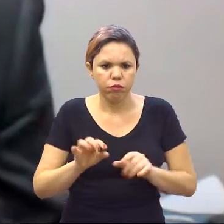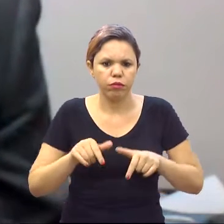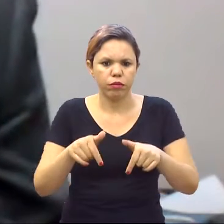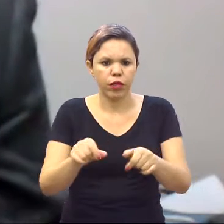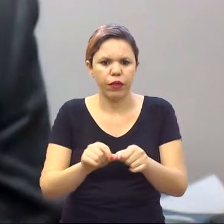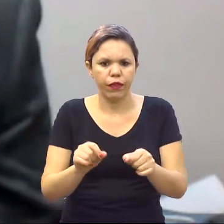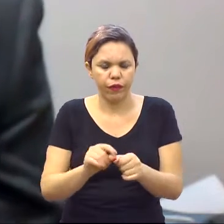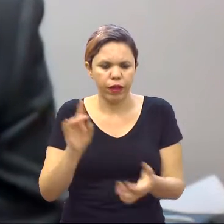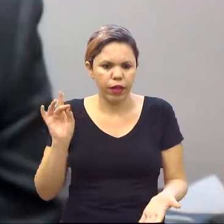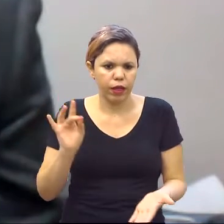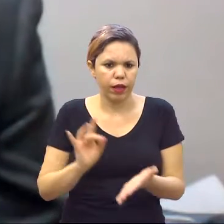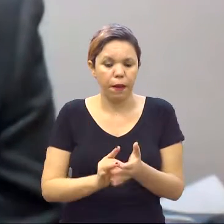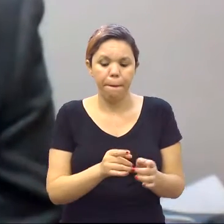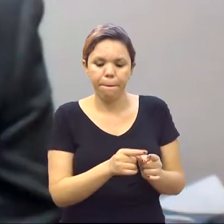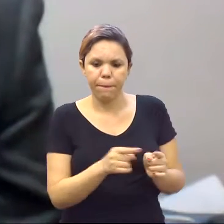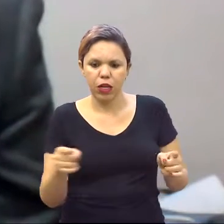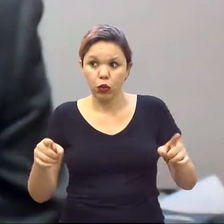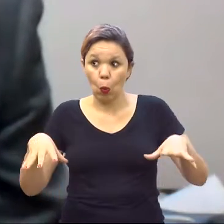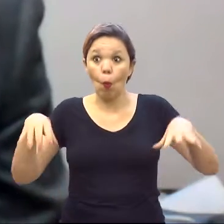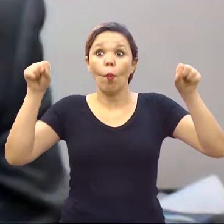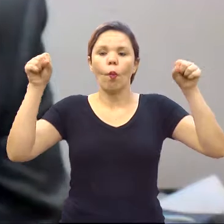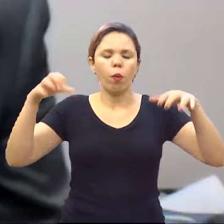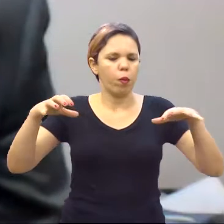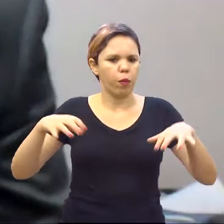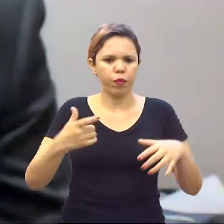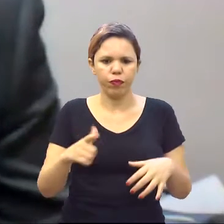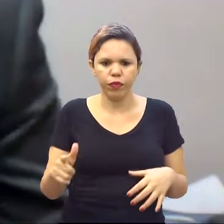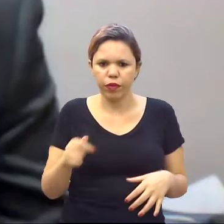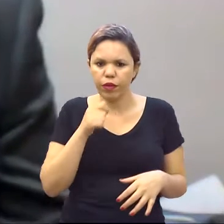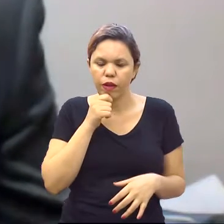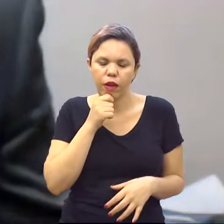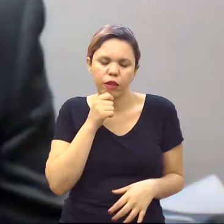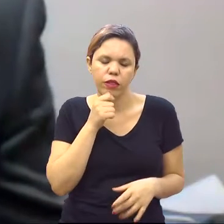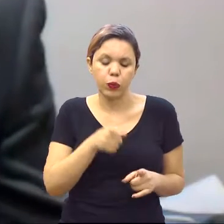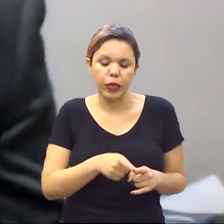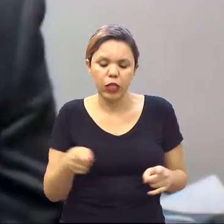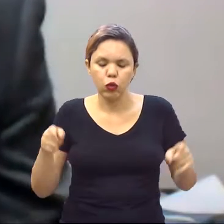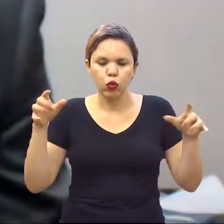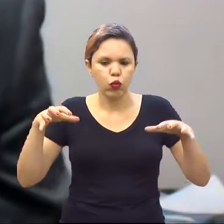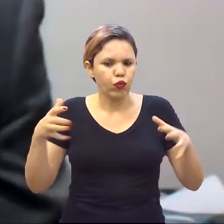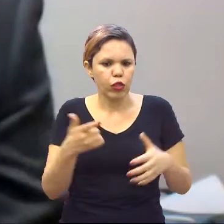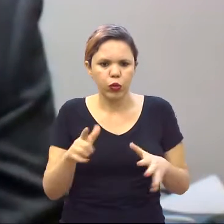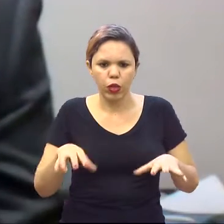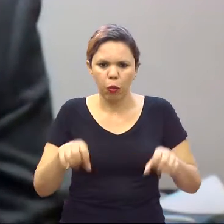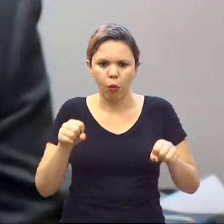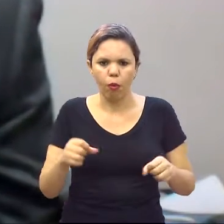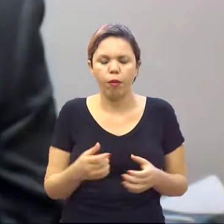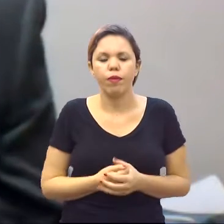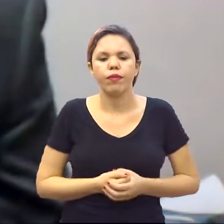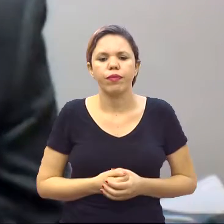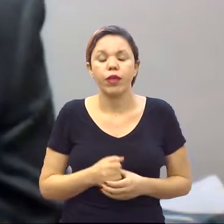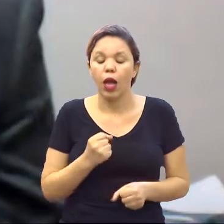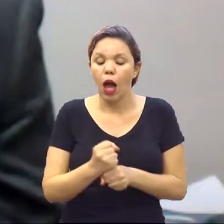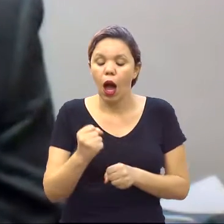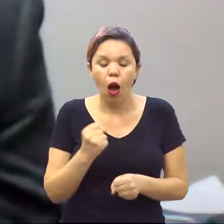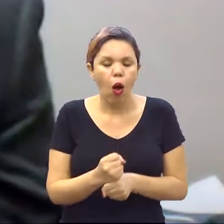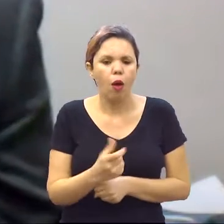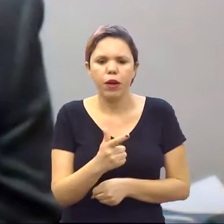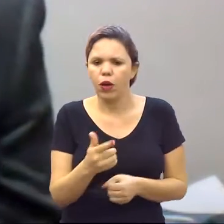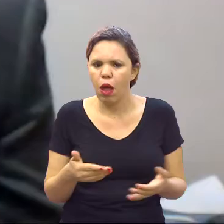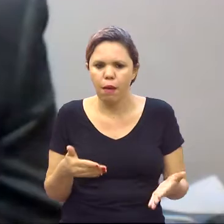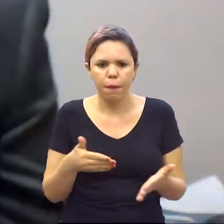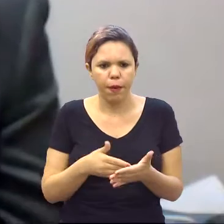medidas que poderão ser realizadas no período da estiagem, por não existirem as chuvas para impedir que as obras tenham